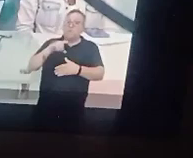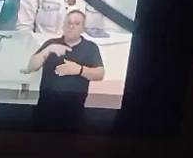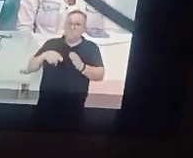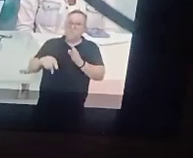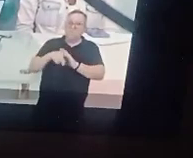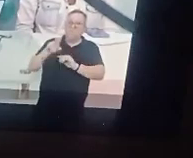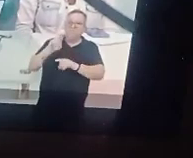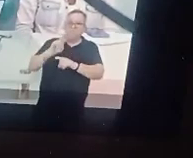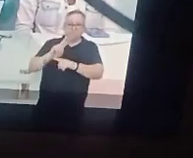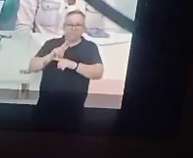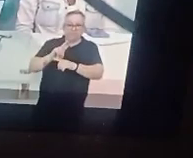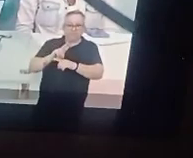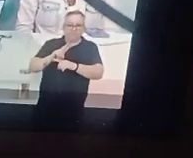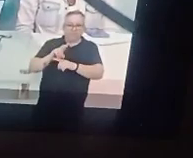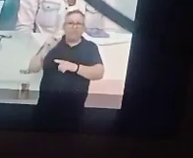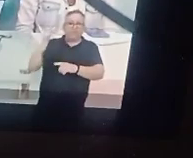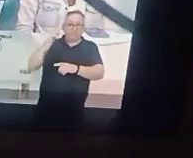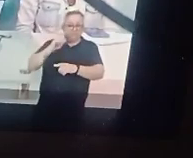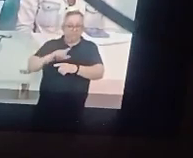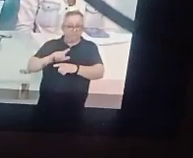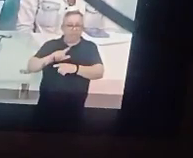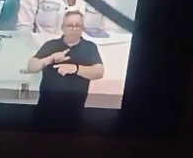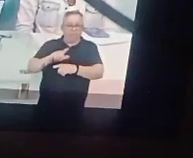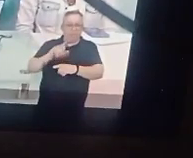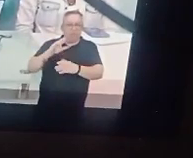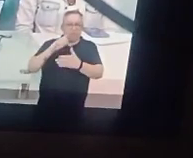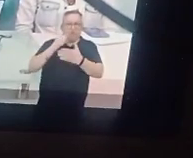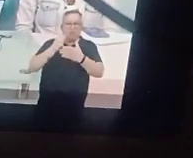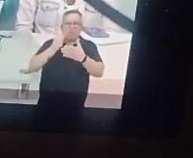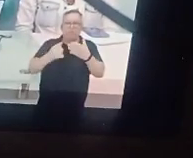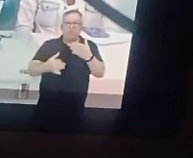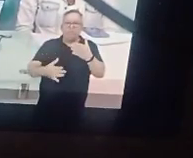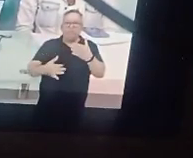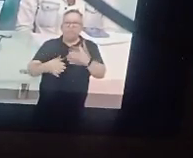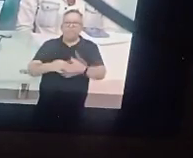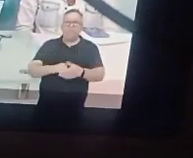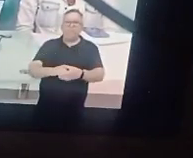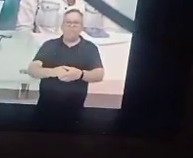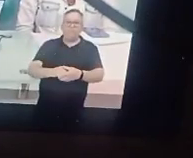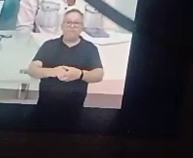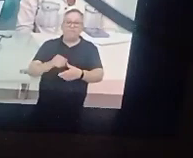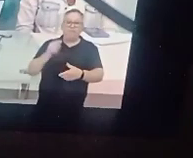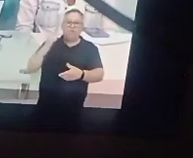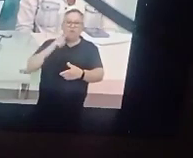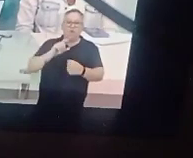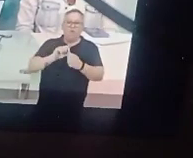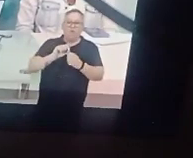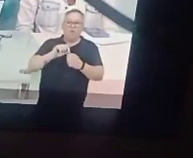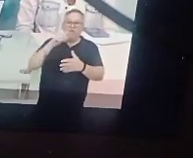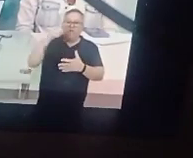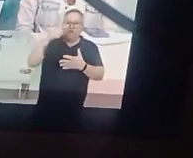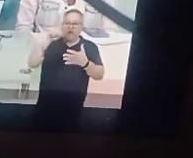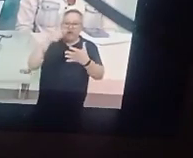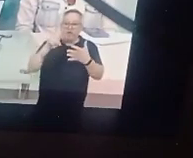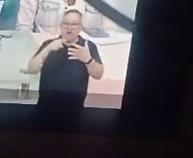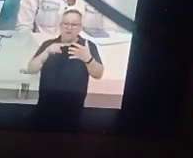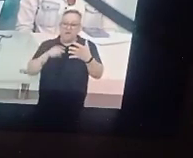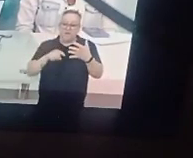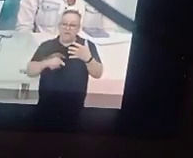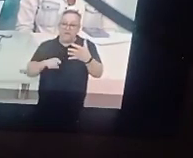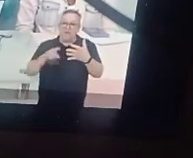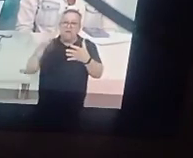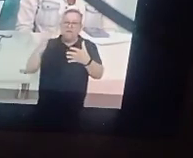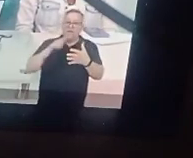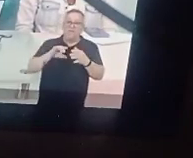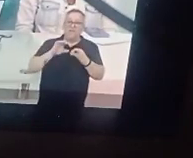de supervisor, consegue acessar todos os menus da atribuição. Então, você consegue fazer a verificação, consegue fazer